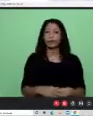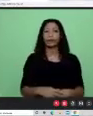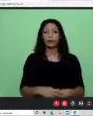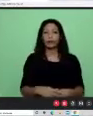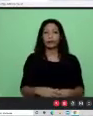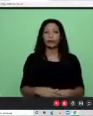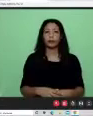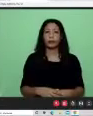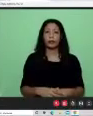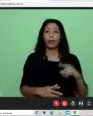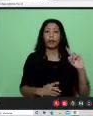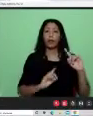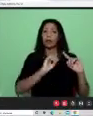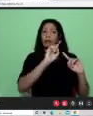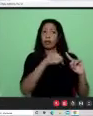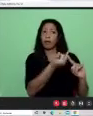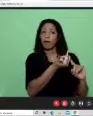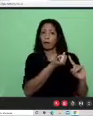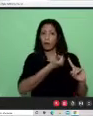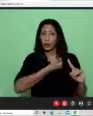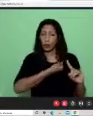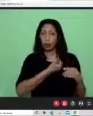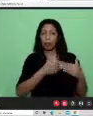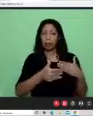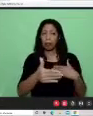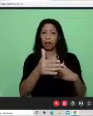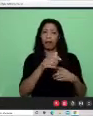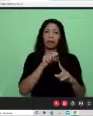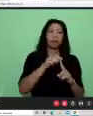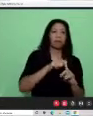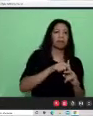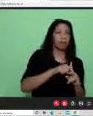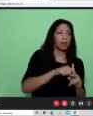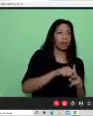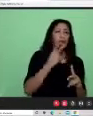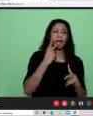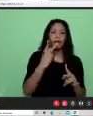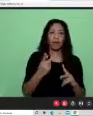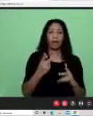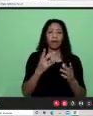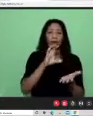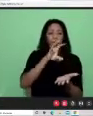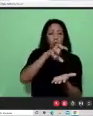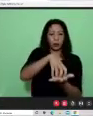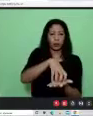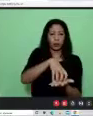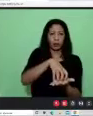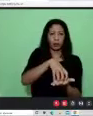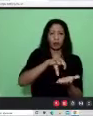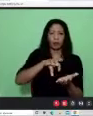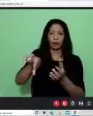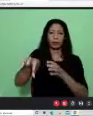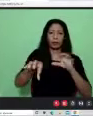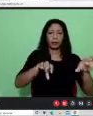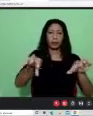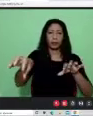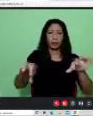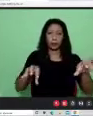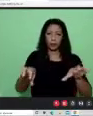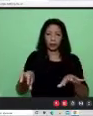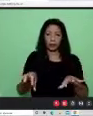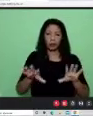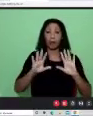posteriormente, nos próximos dias ou meses, haverá uma descentralização da central de regulação, mas nesse exato